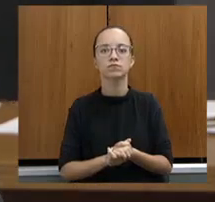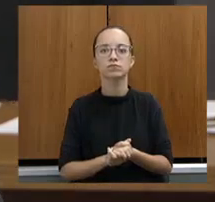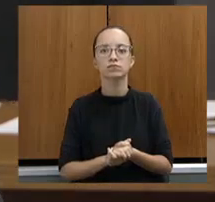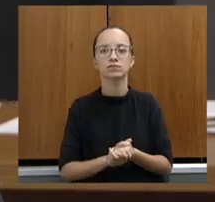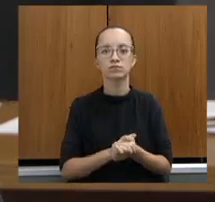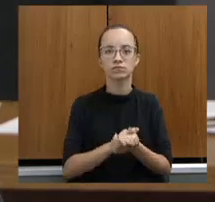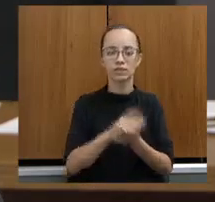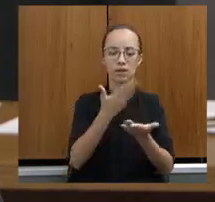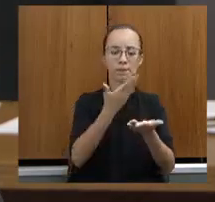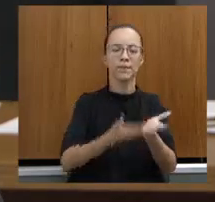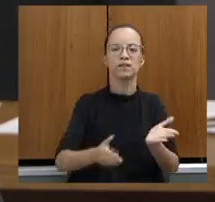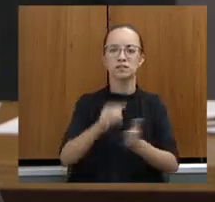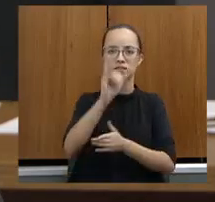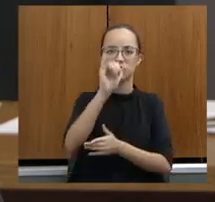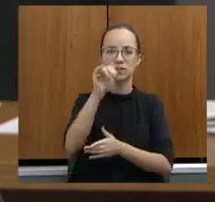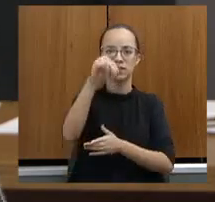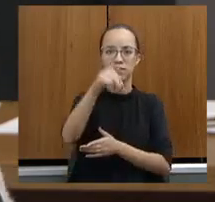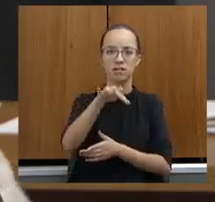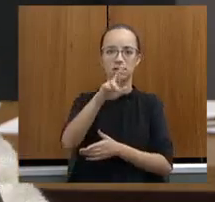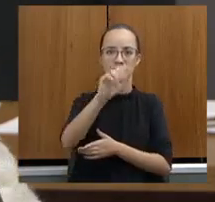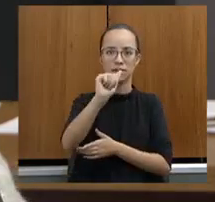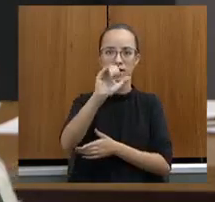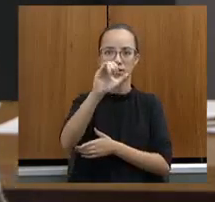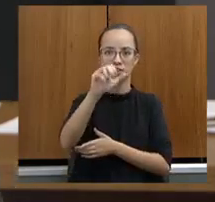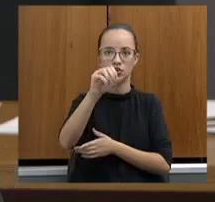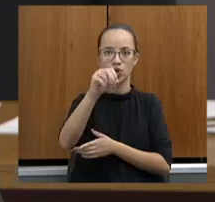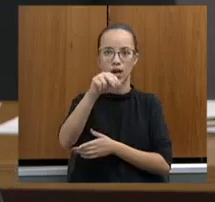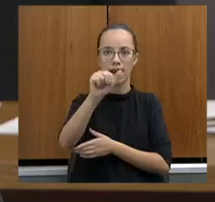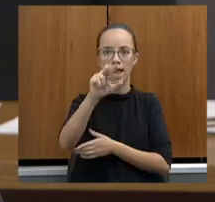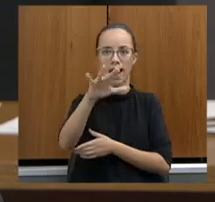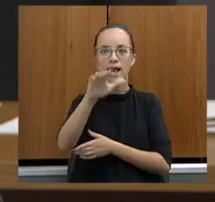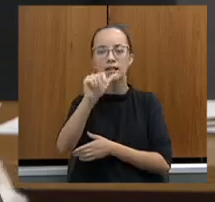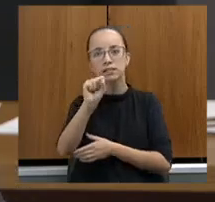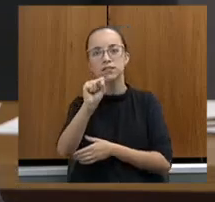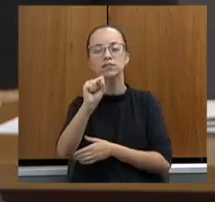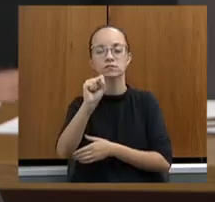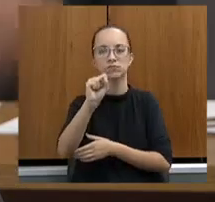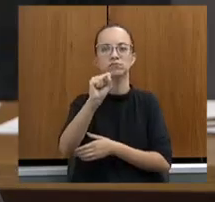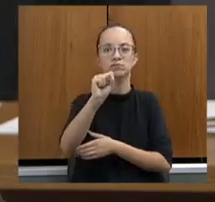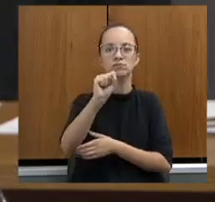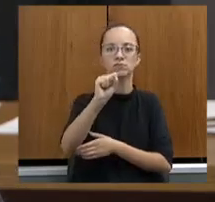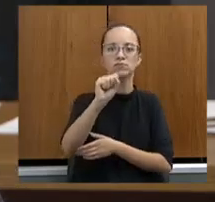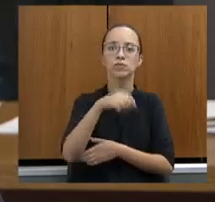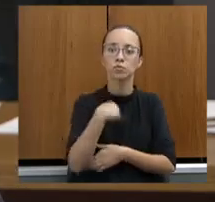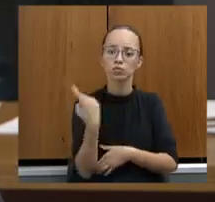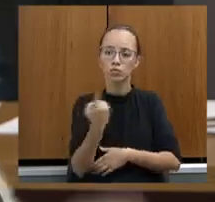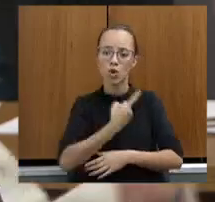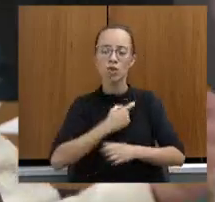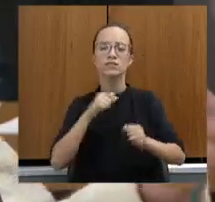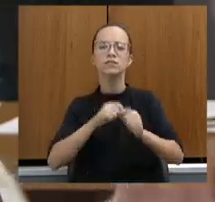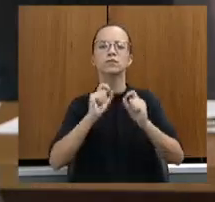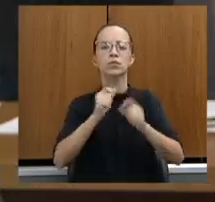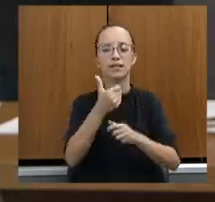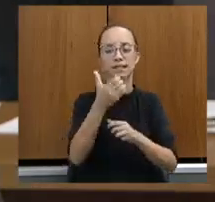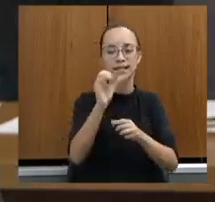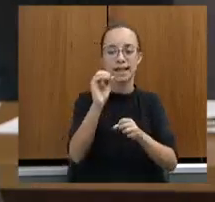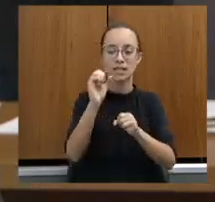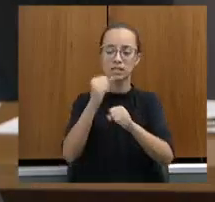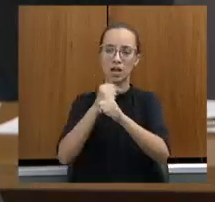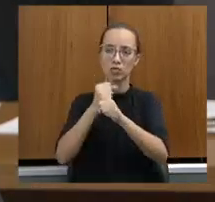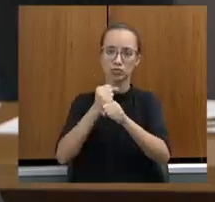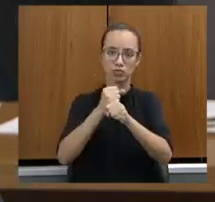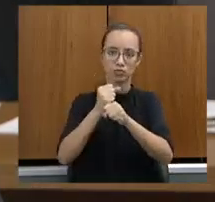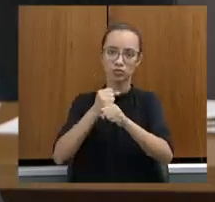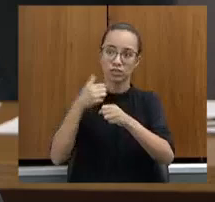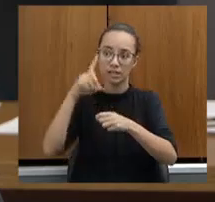inflacionárias no governo o reajuste geral data base desde 2012 então fizemos esse ano 10 anos depois